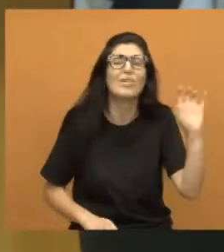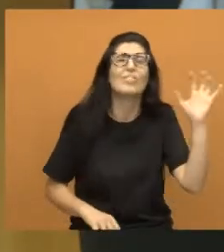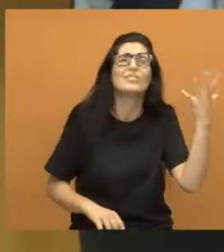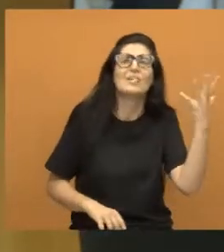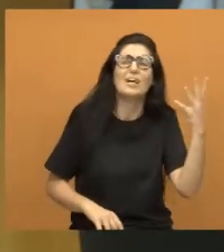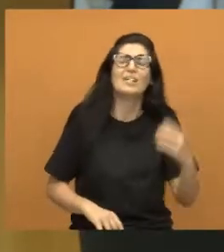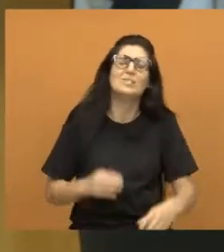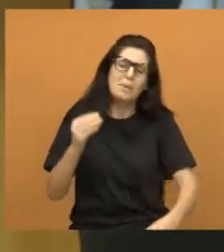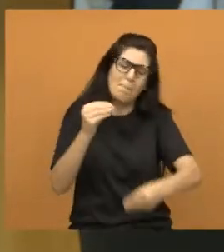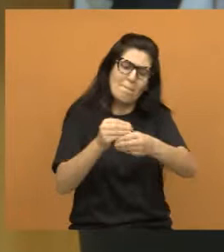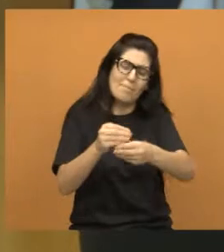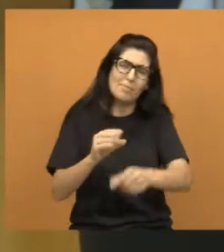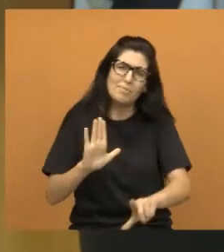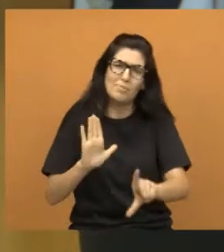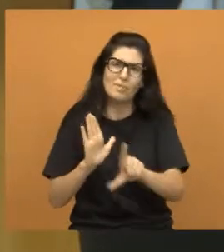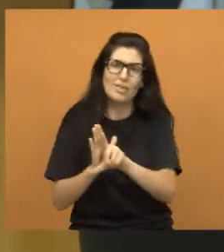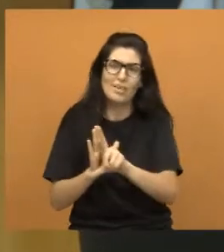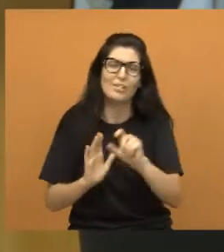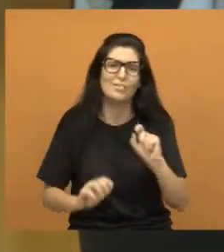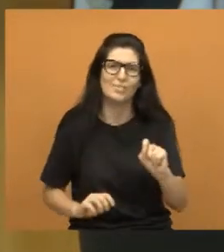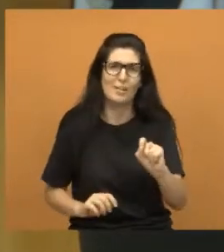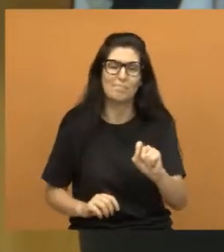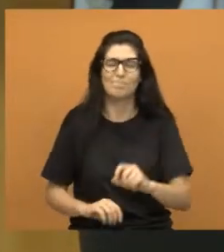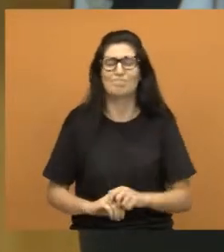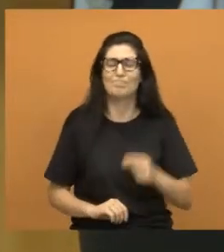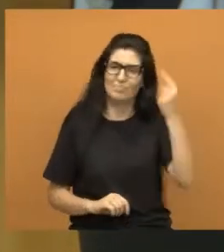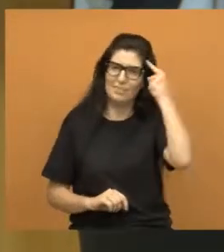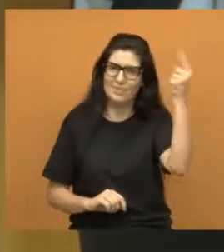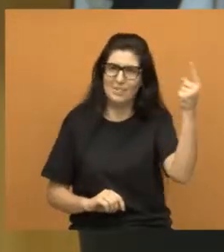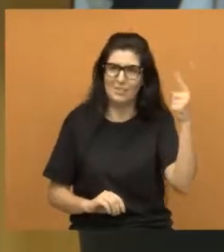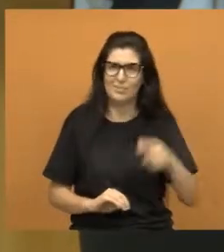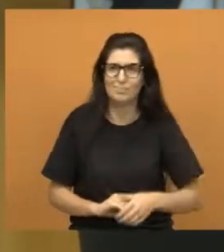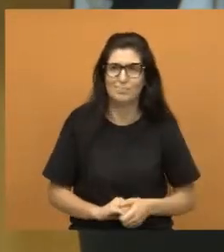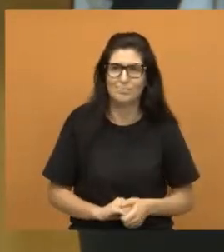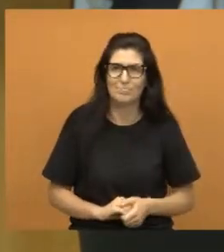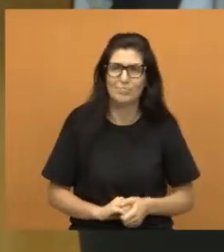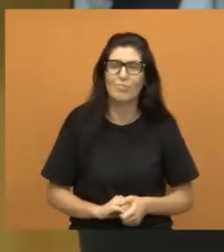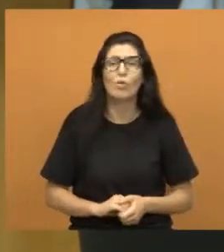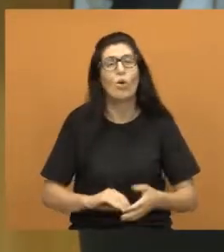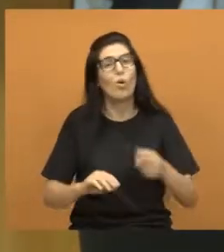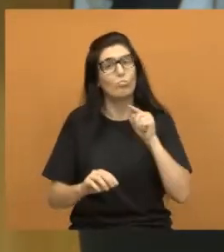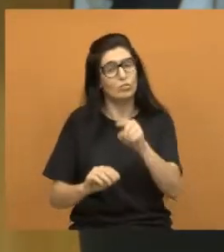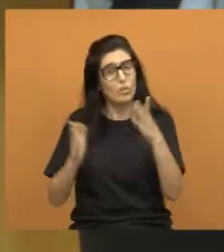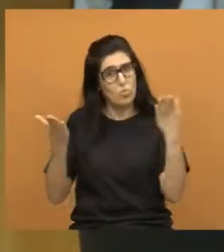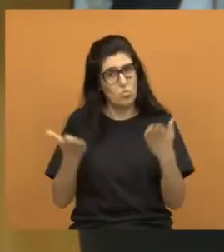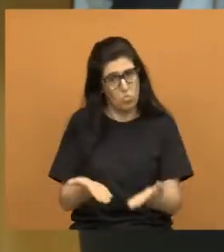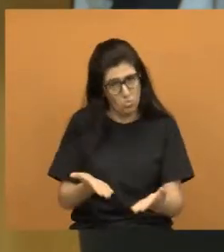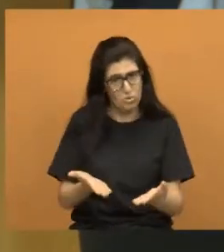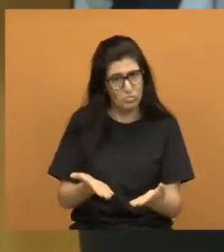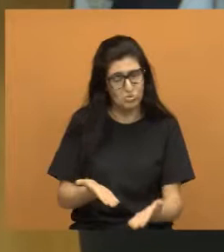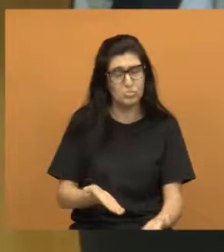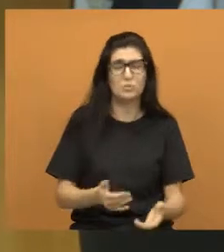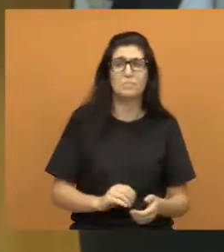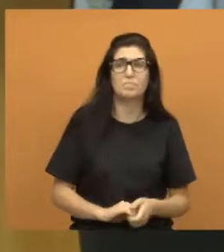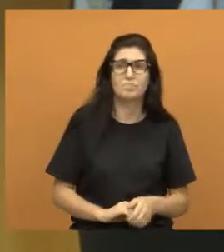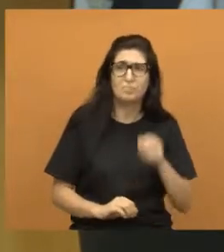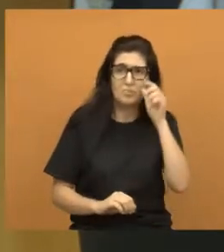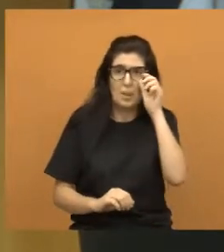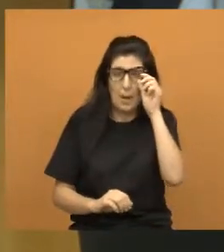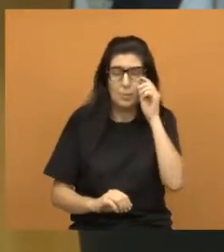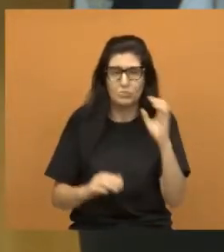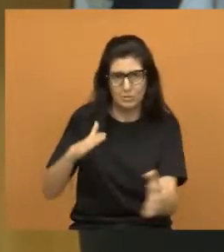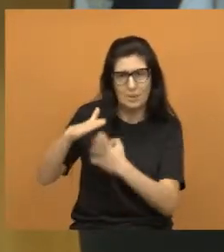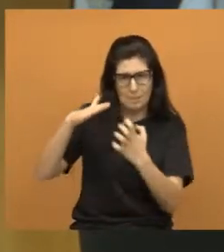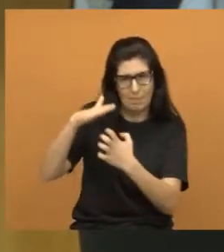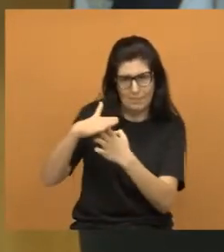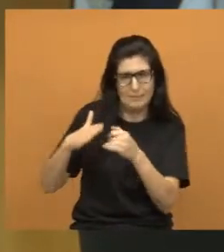na emenda do projeto é assim. Você hoje está investindo nos campos, você é um